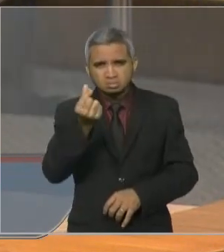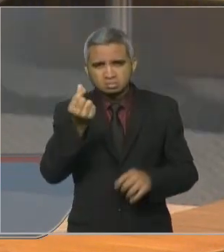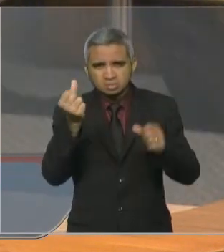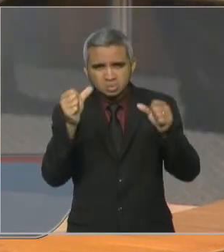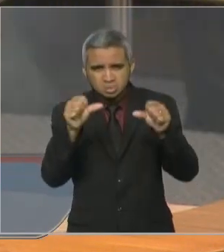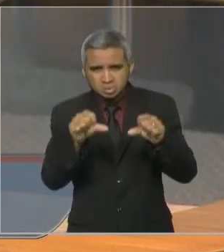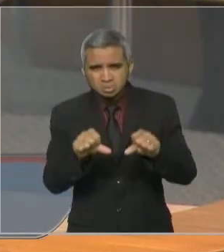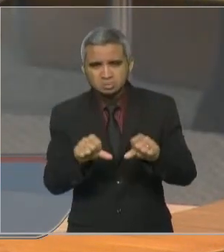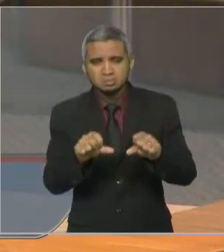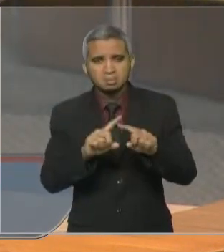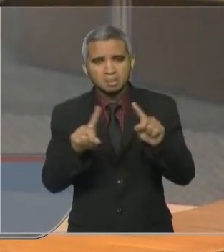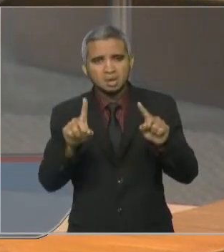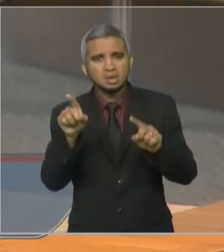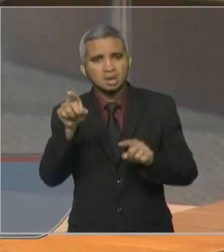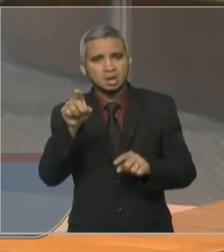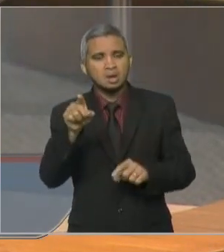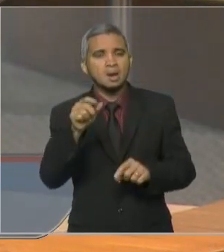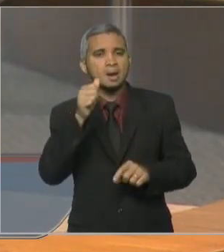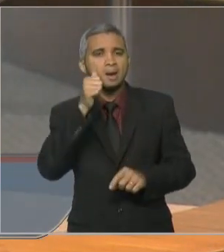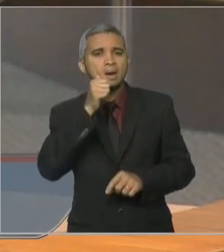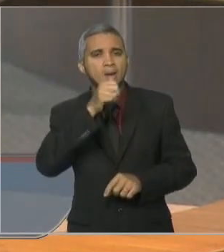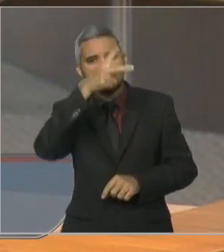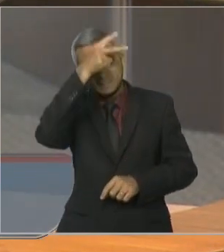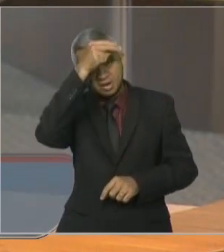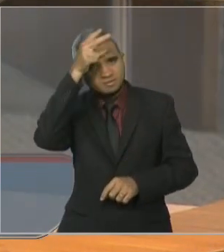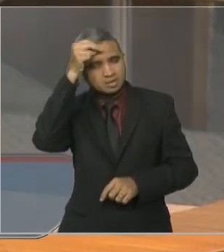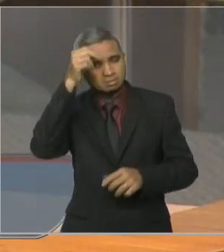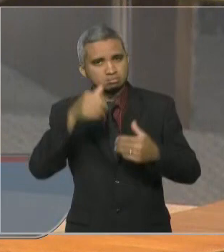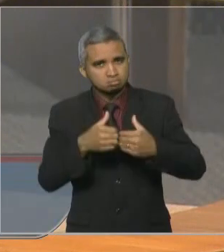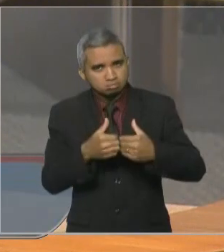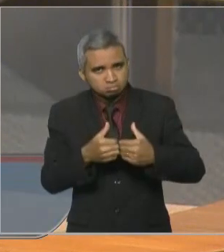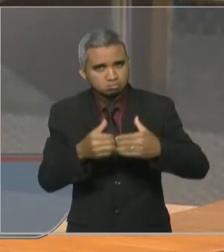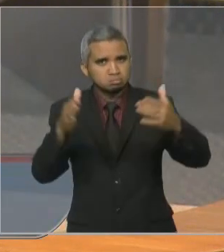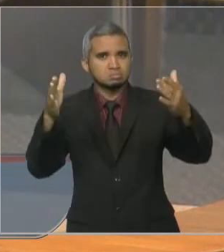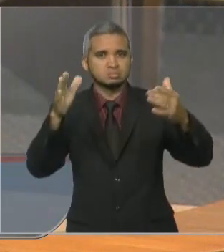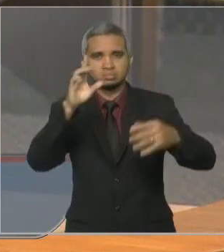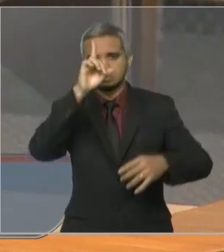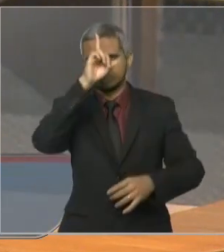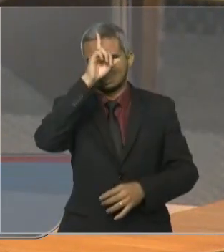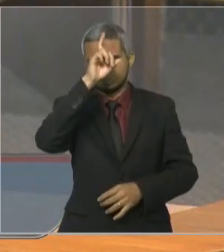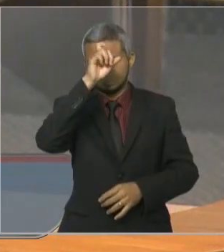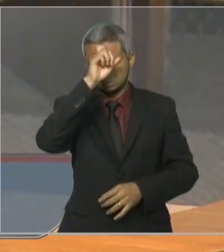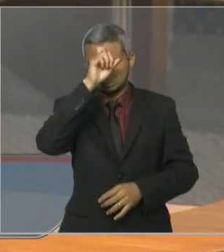um hospital. Um hospital com os equipamentos,